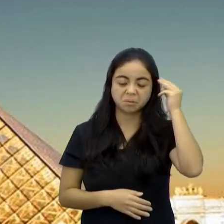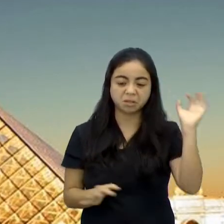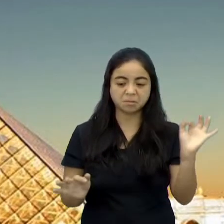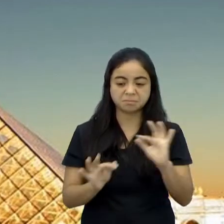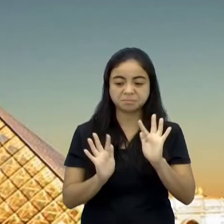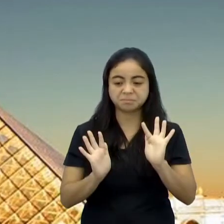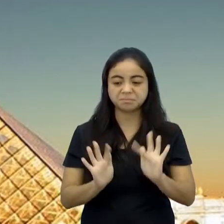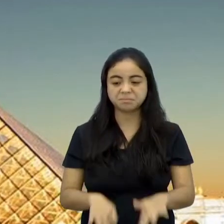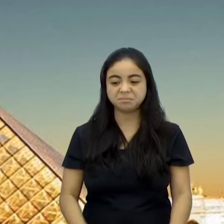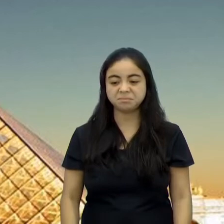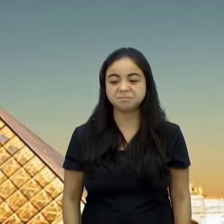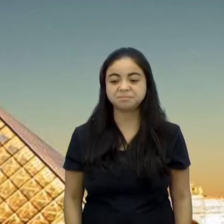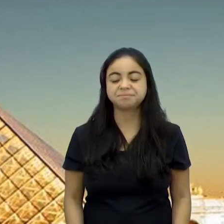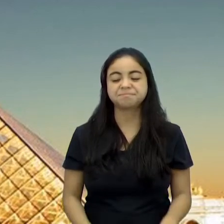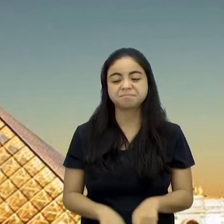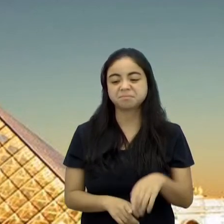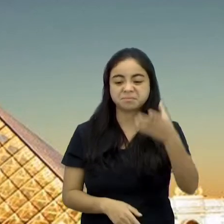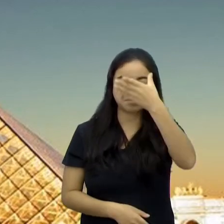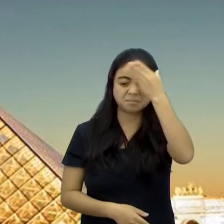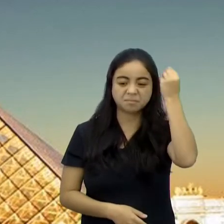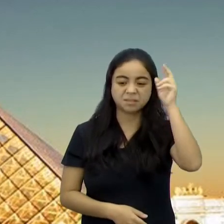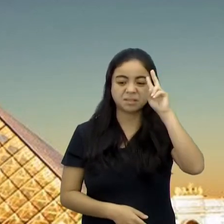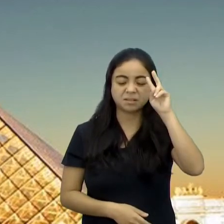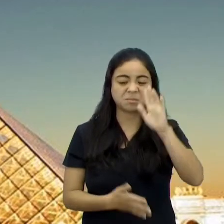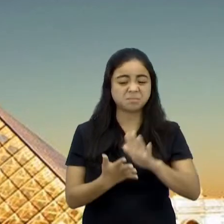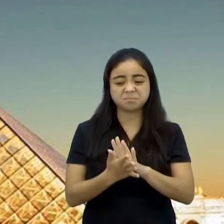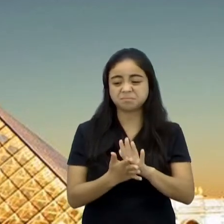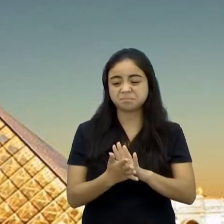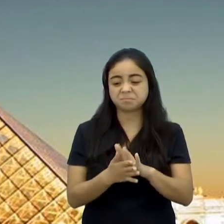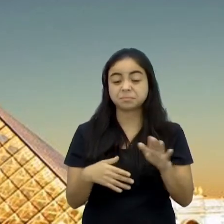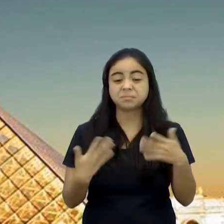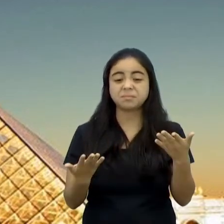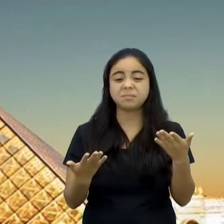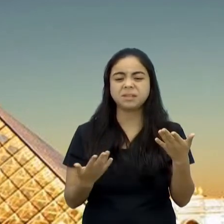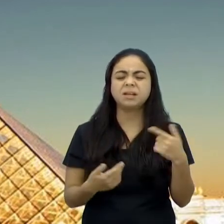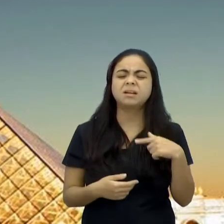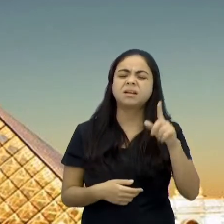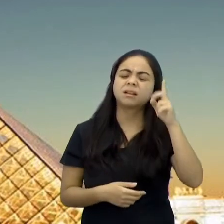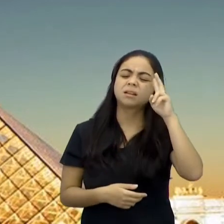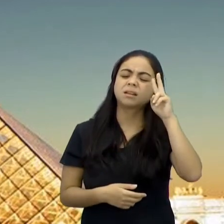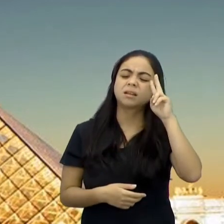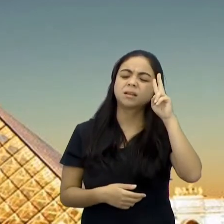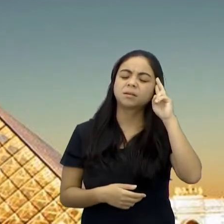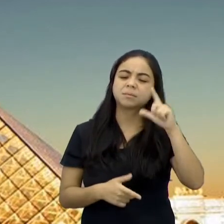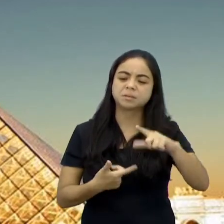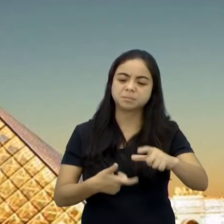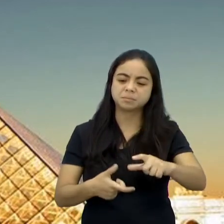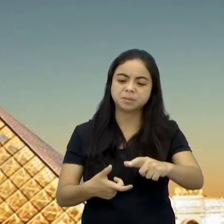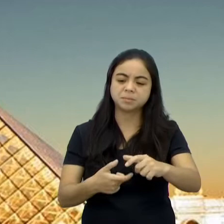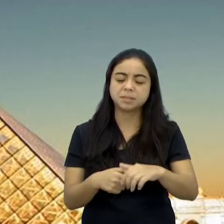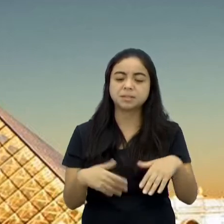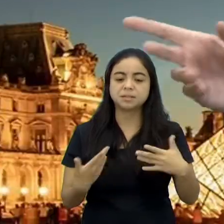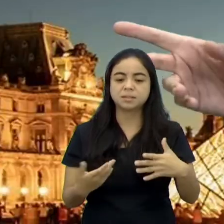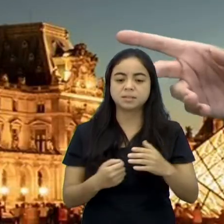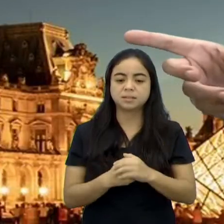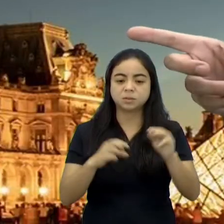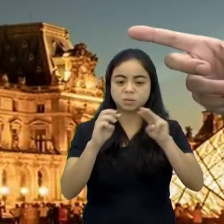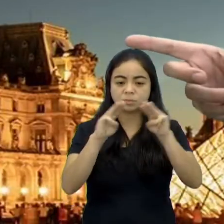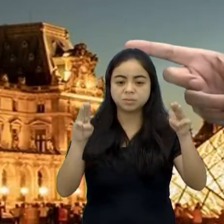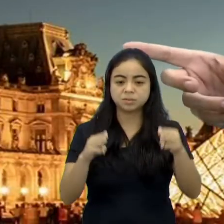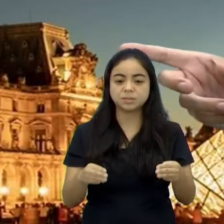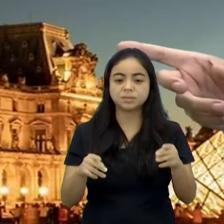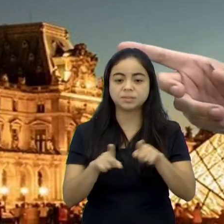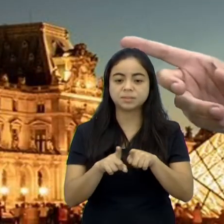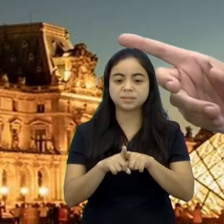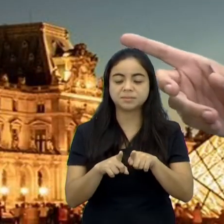passou, perdeu-se, aquela lembrança perdeu-se. E aí, nossa, lembro daquele momento, daquele tempo. Imagina uma visita a este museu. E outra,